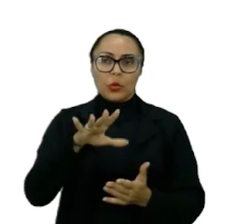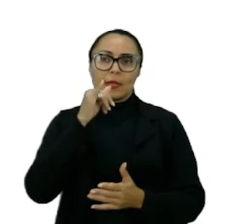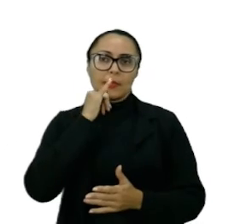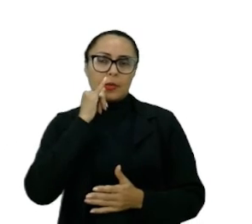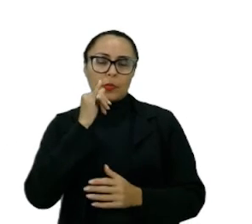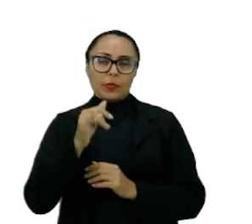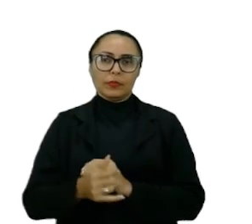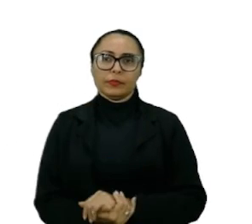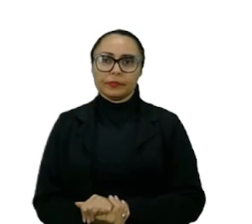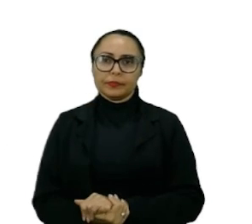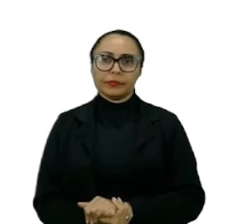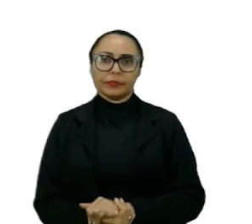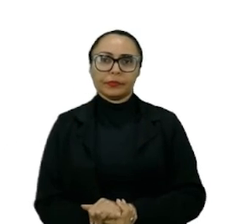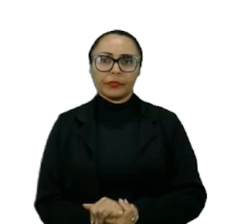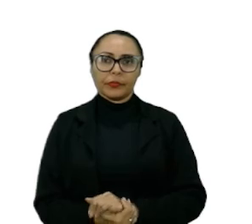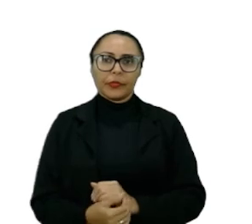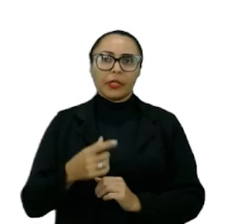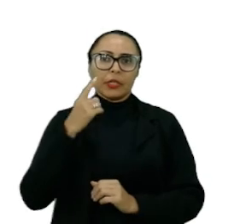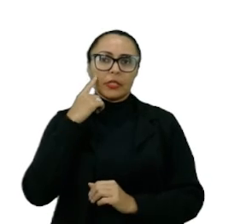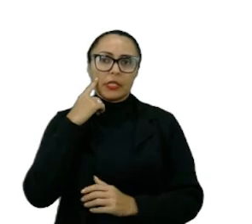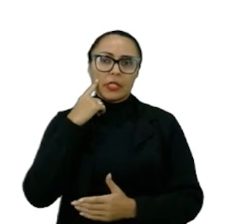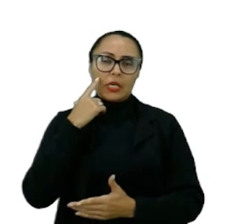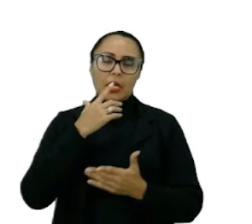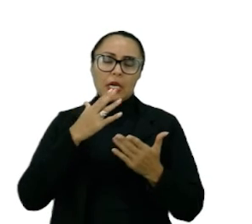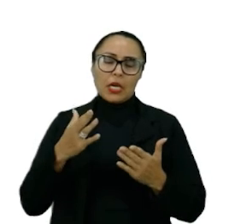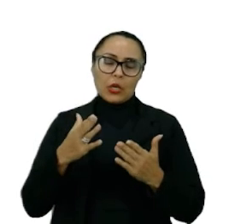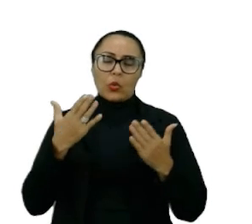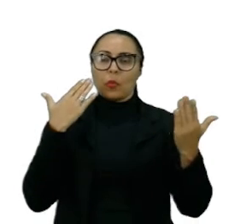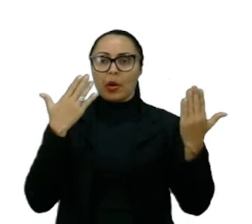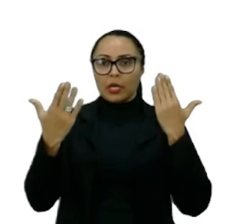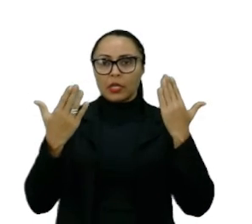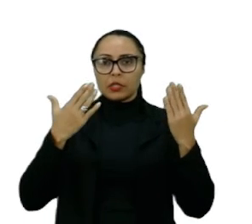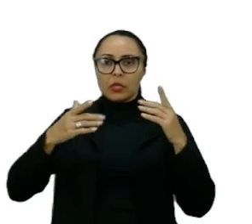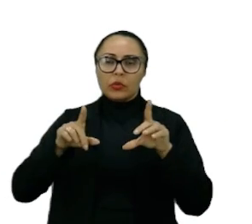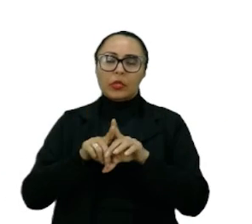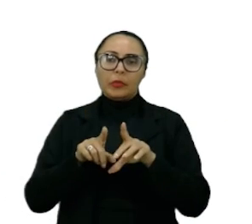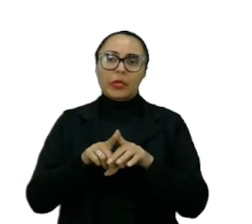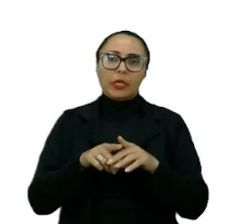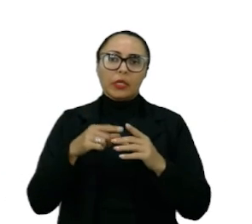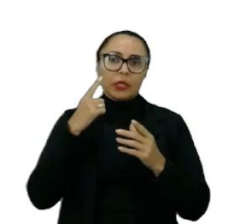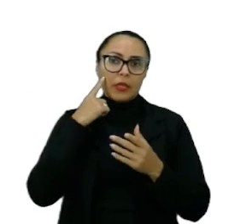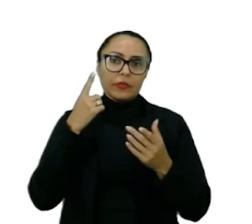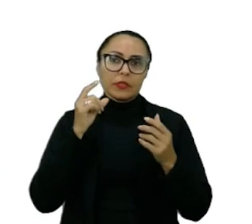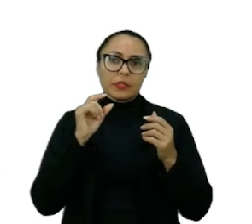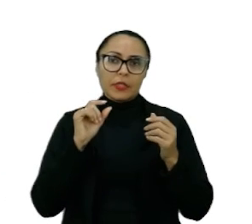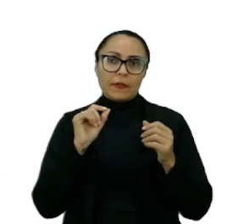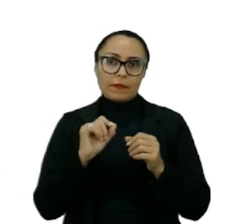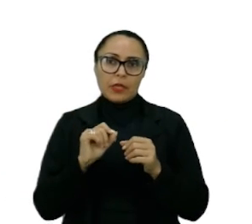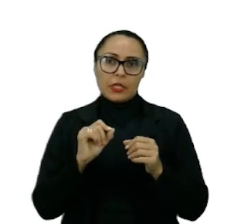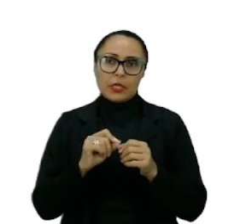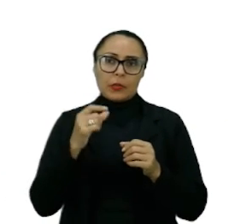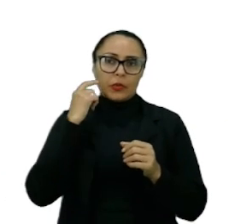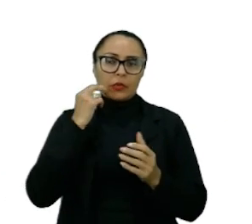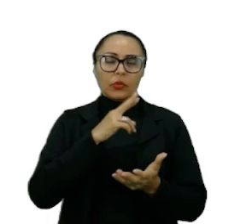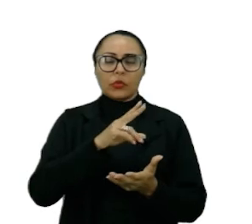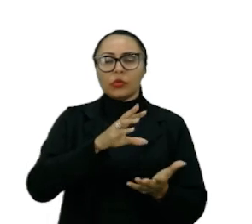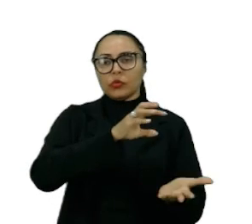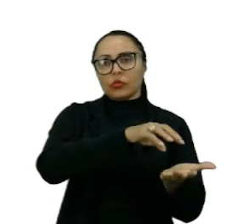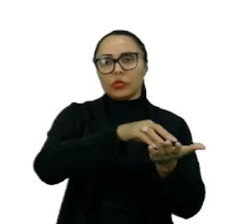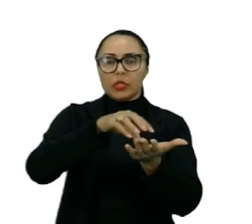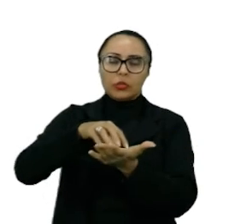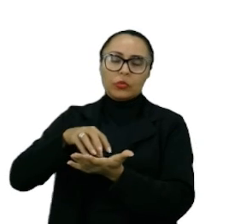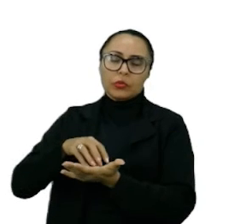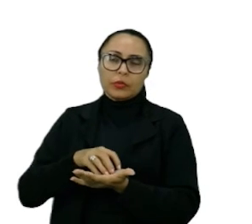de suprimento, a comparação com a concorrência deve ser feita com todos os setores, ou seja,